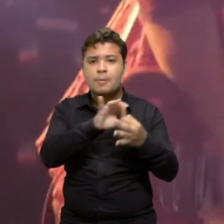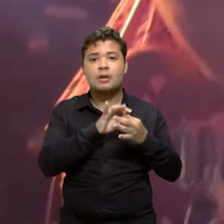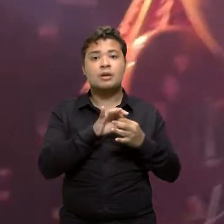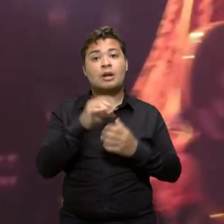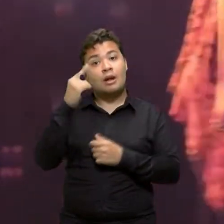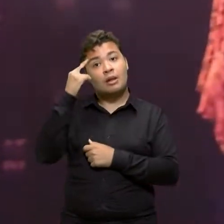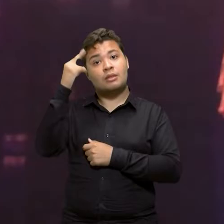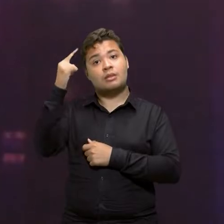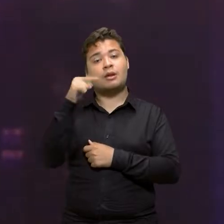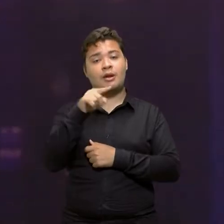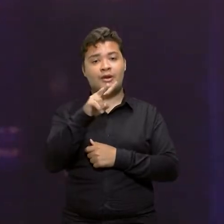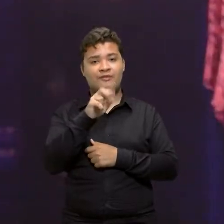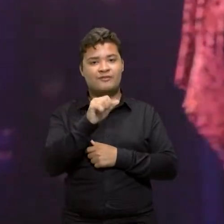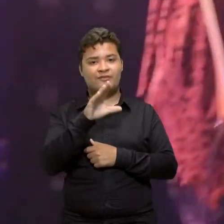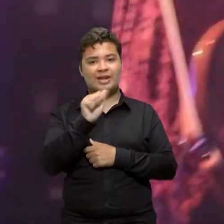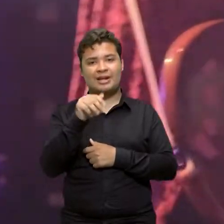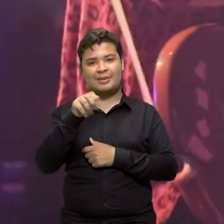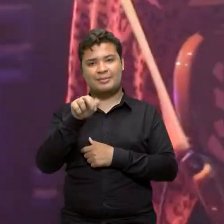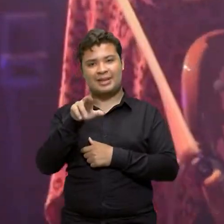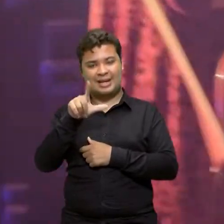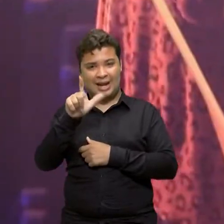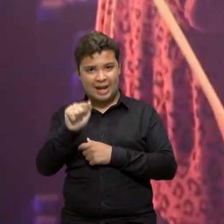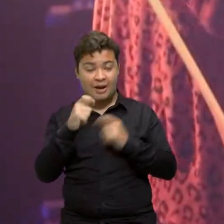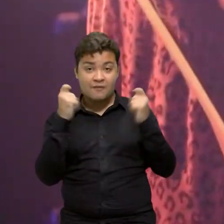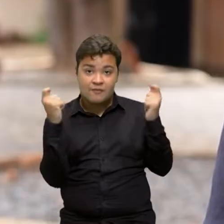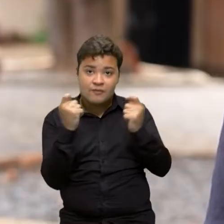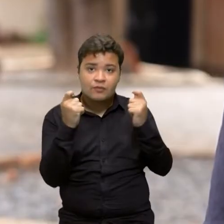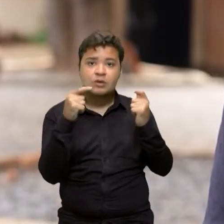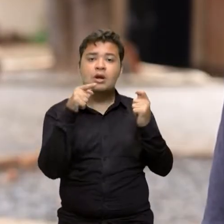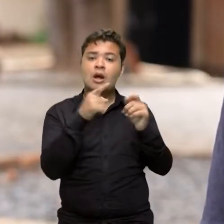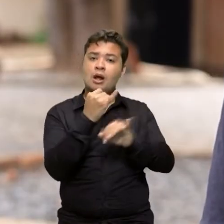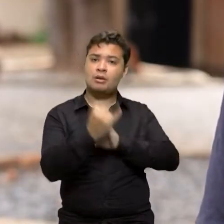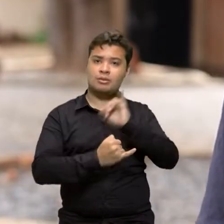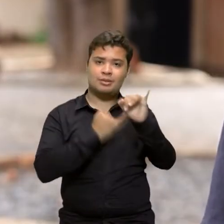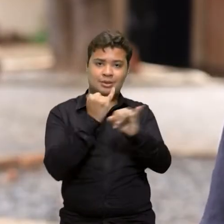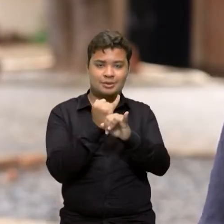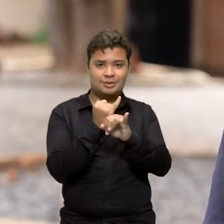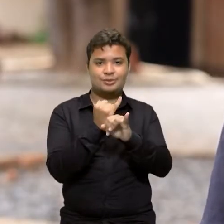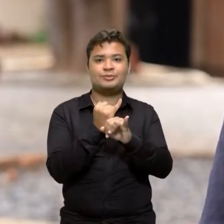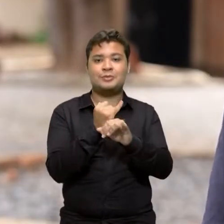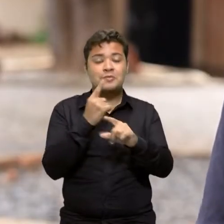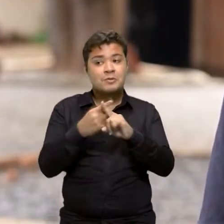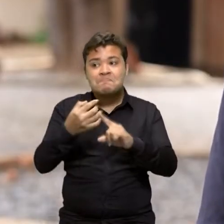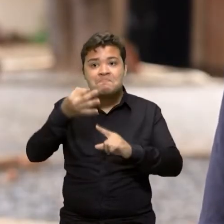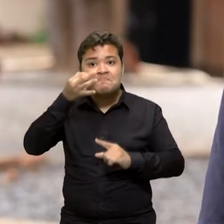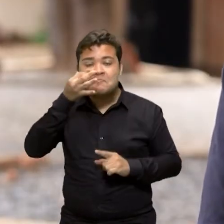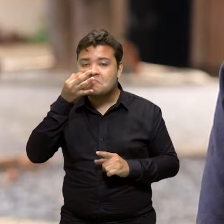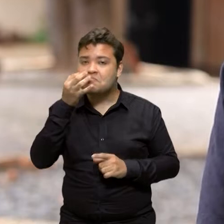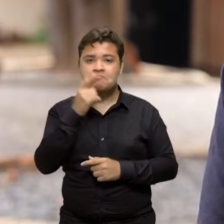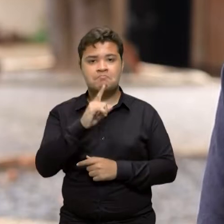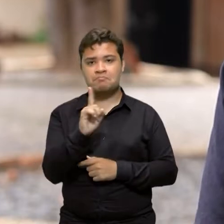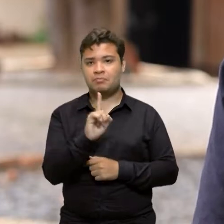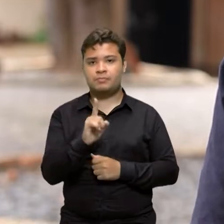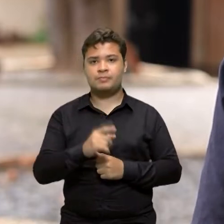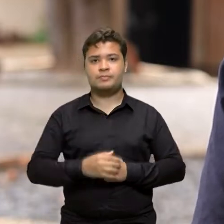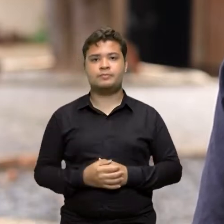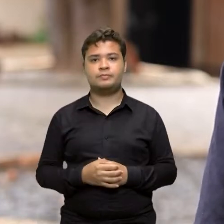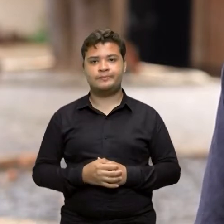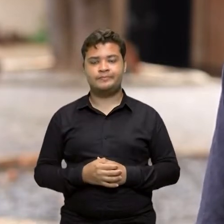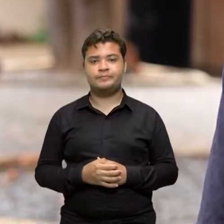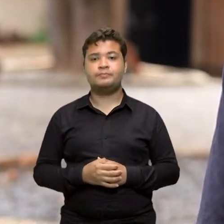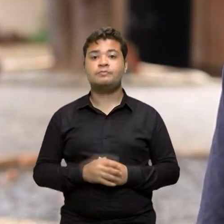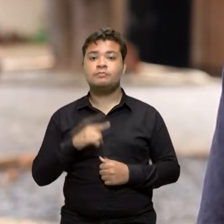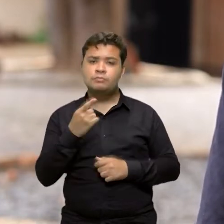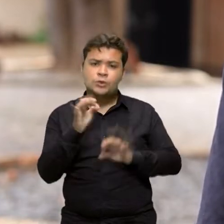ideia de fazer o Festival Vaca Amarela em formato live já, tendo em vista que não ia dar tempo da gente produzir o festival presencialmente em setembro. Então